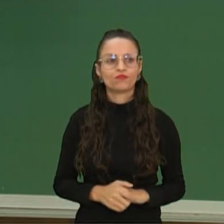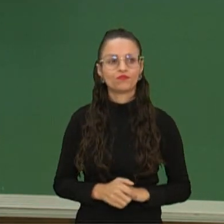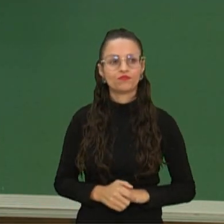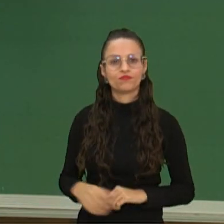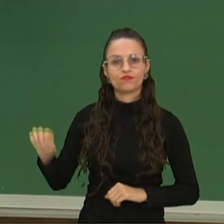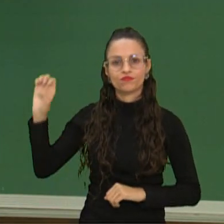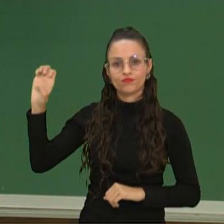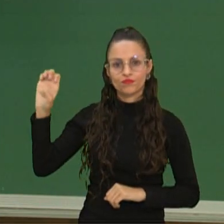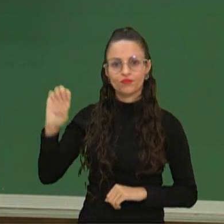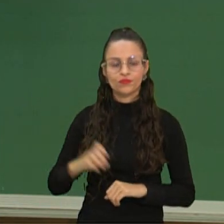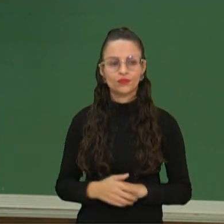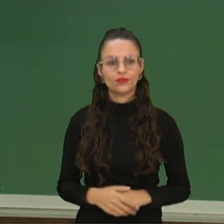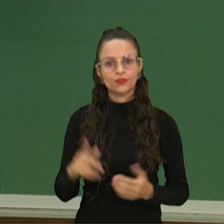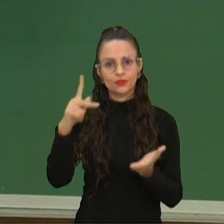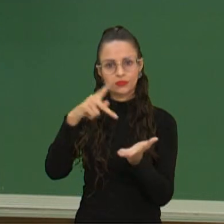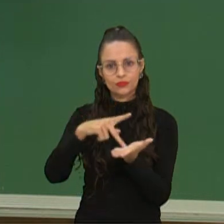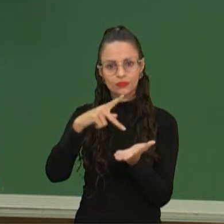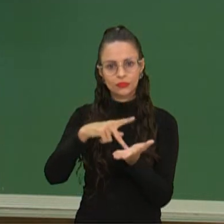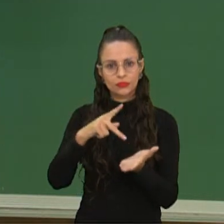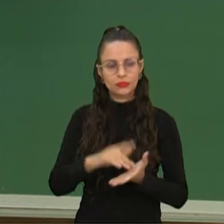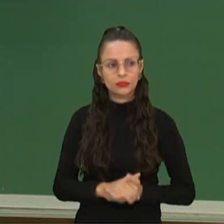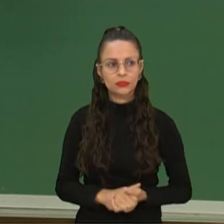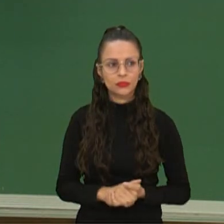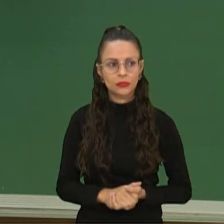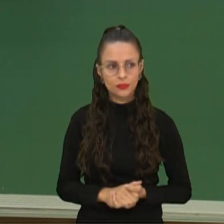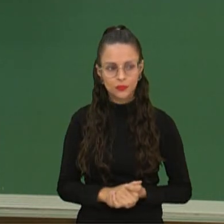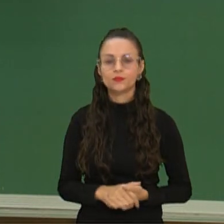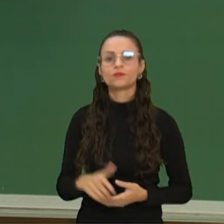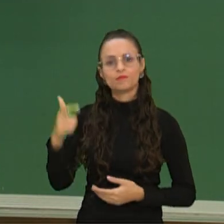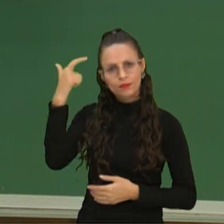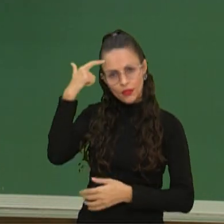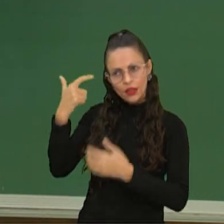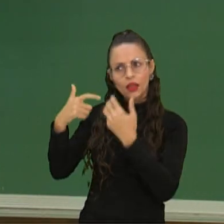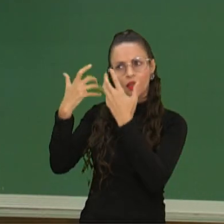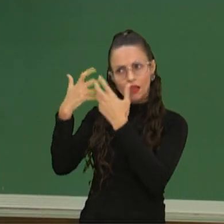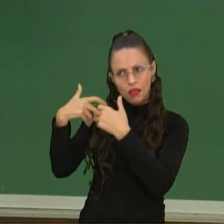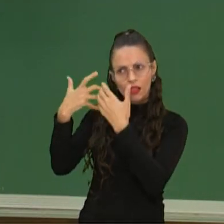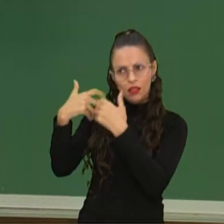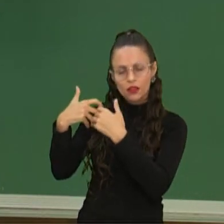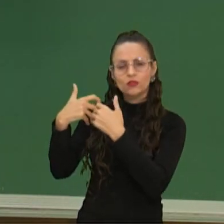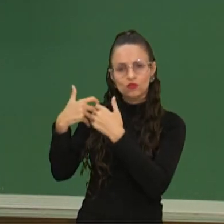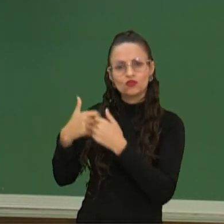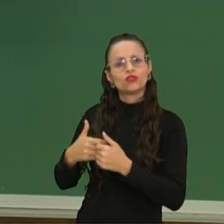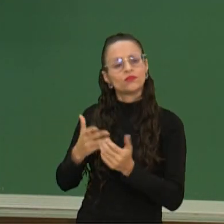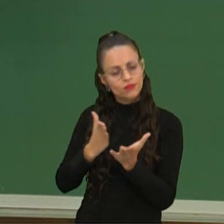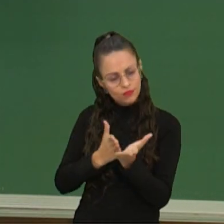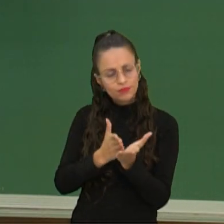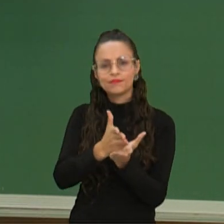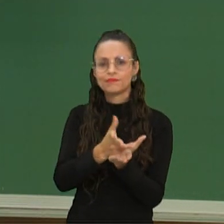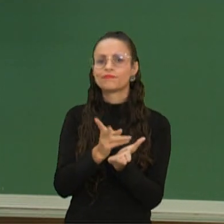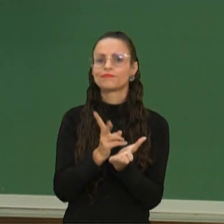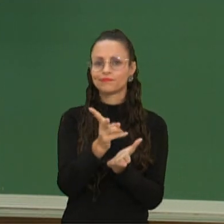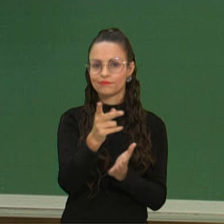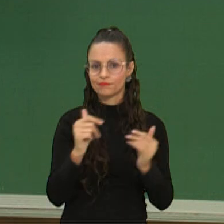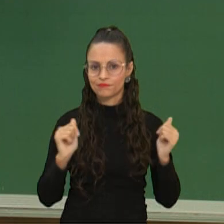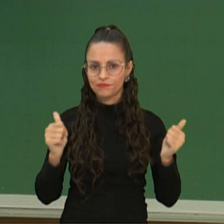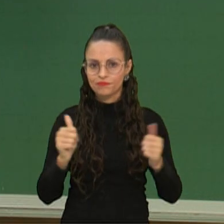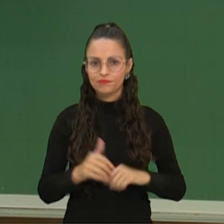letra E, ela é verdadeira, que depois de refletir e agir, a gente segue em frente,